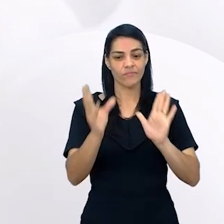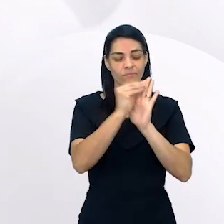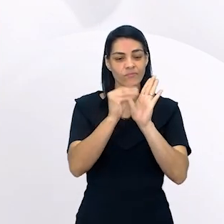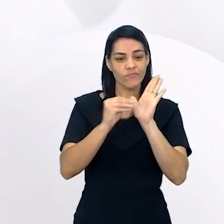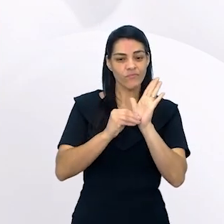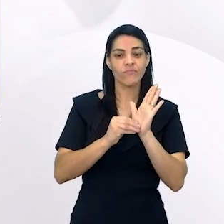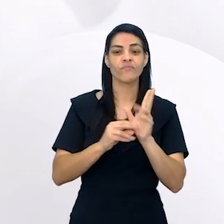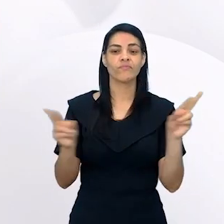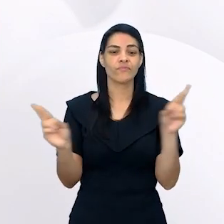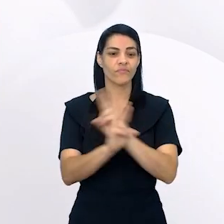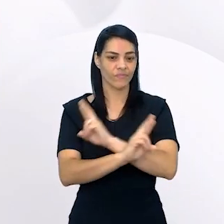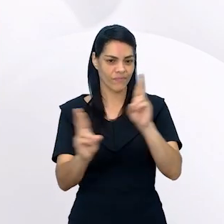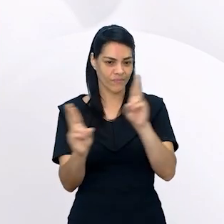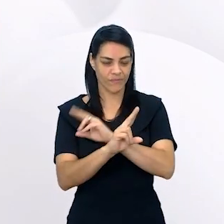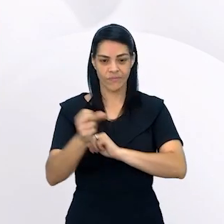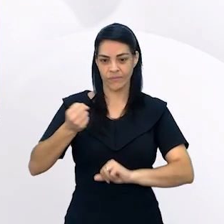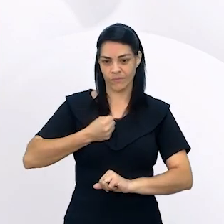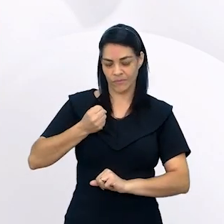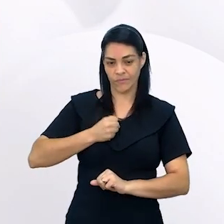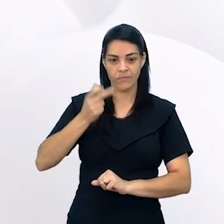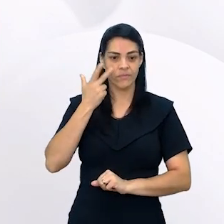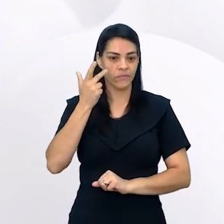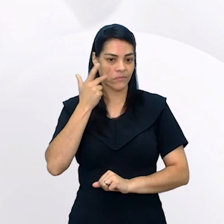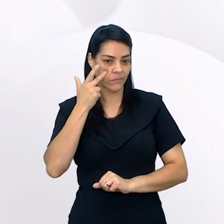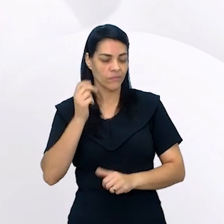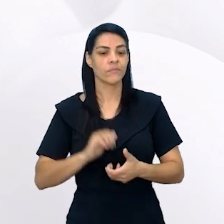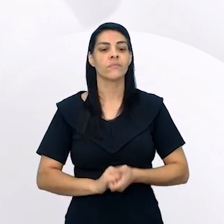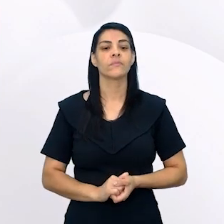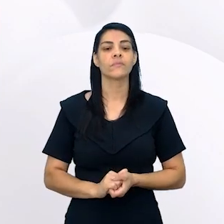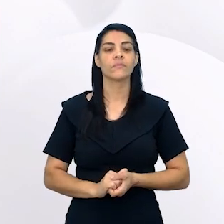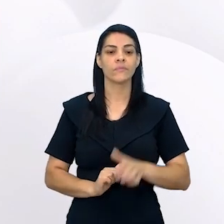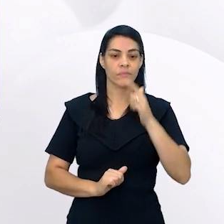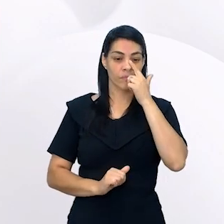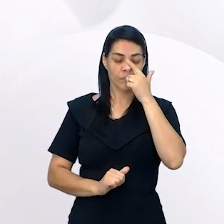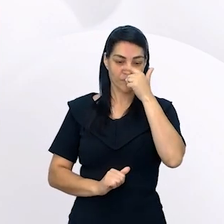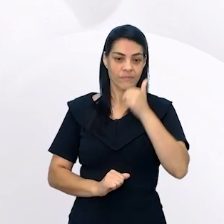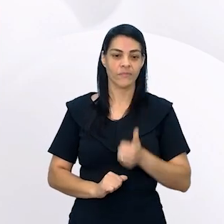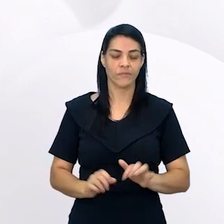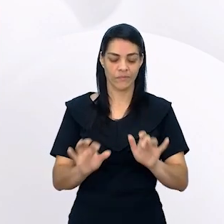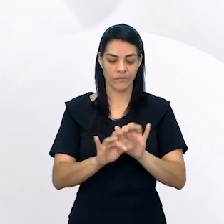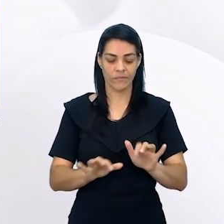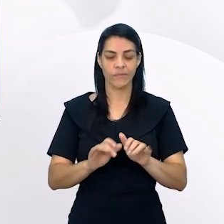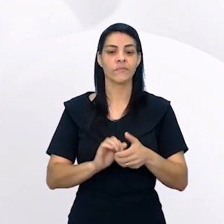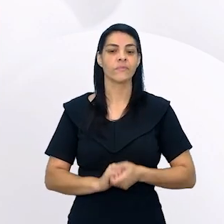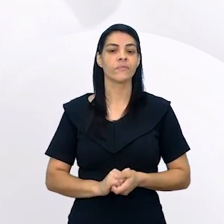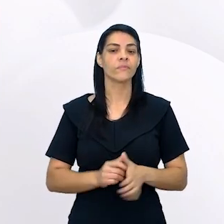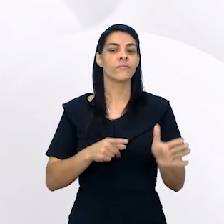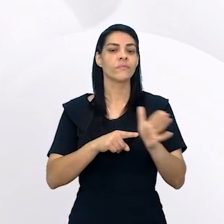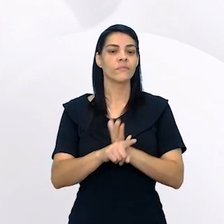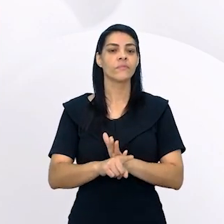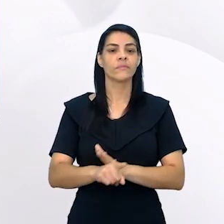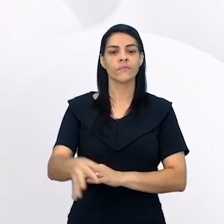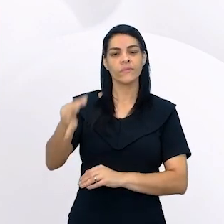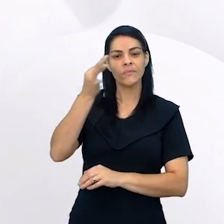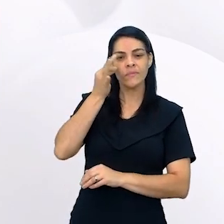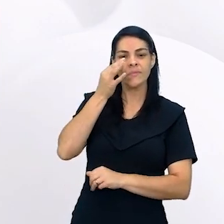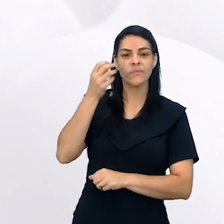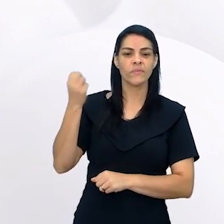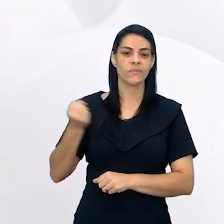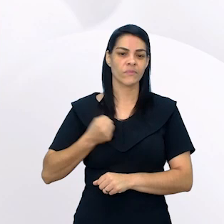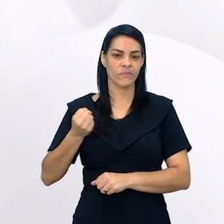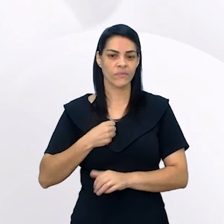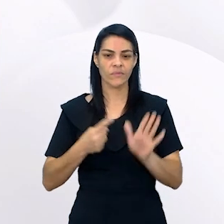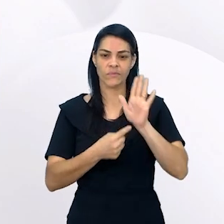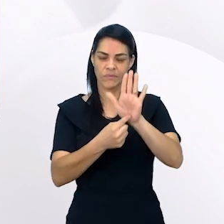era relacionar números naturais a escrita por extenso e a pergunta era Observe o número apresentado na